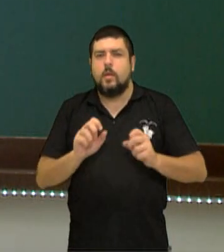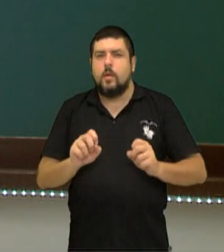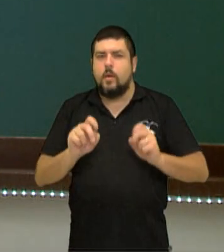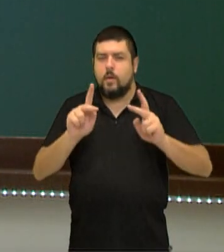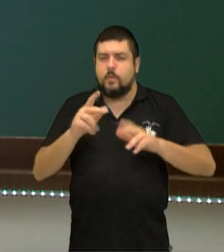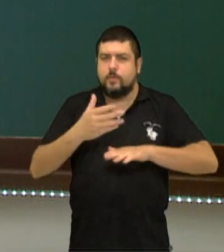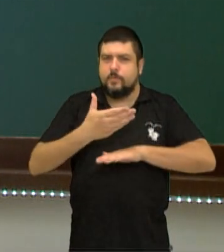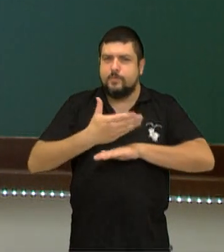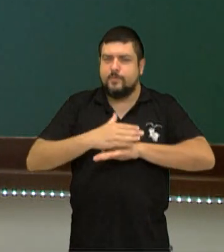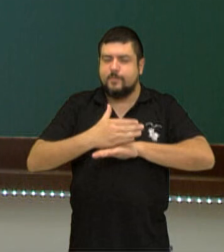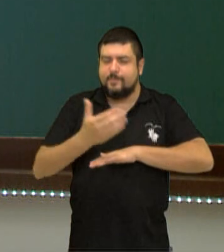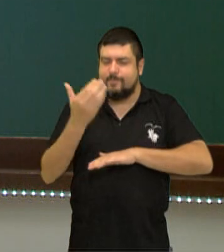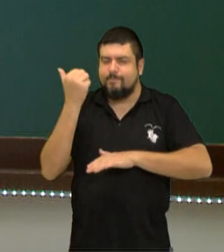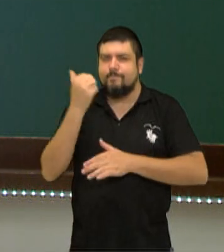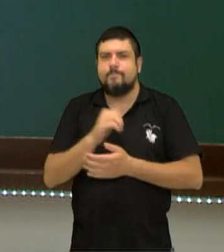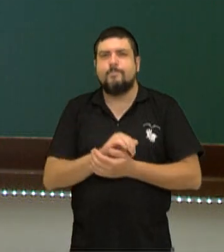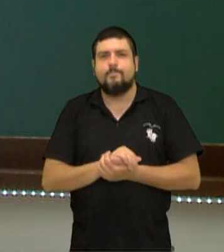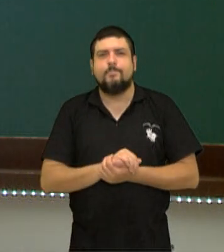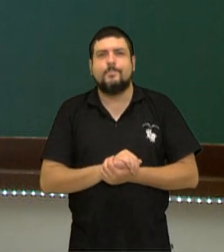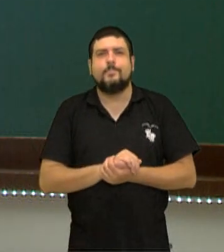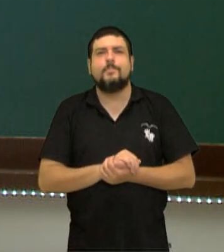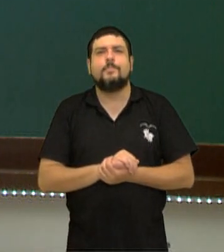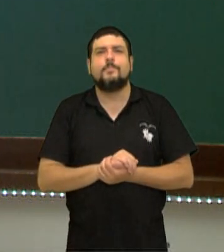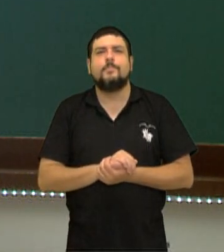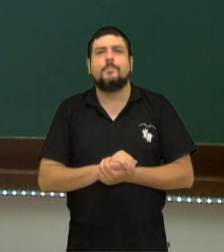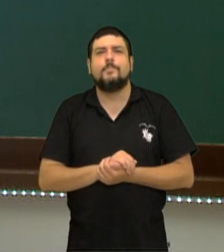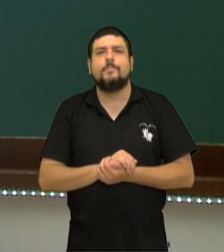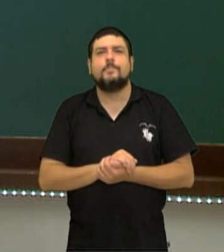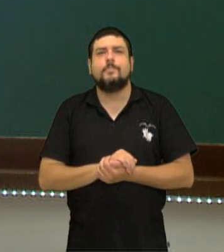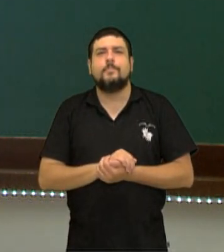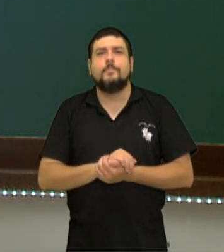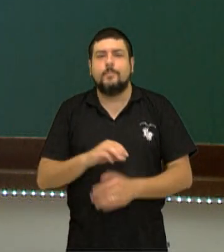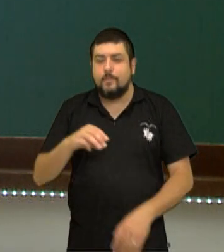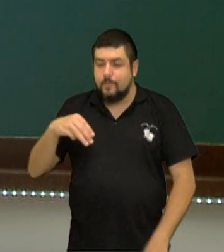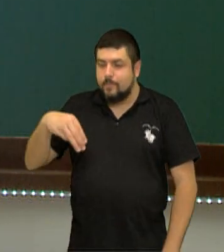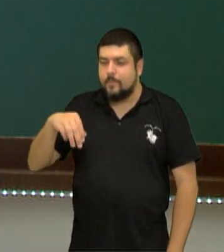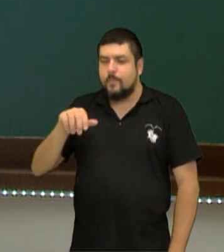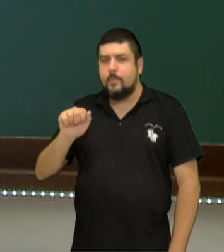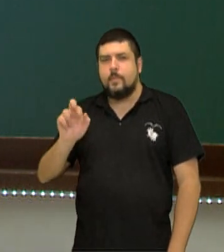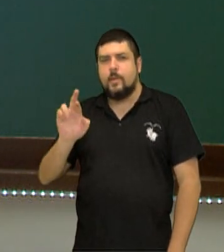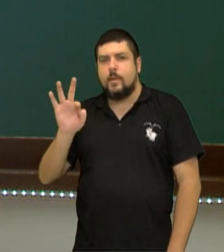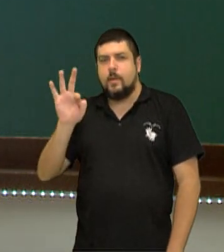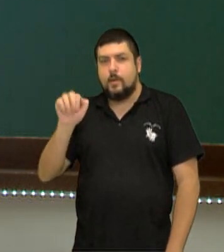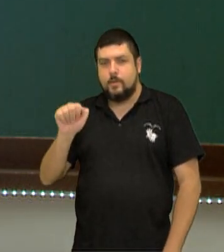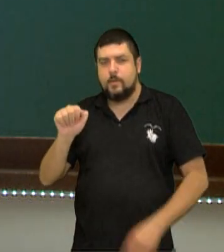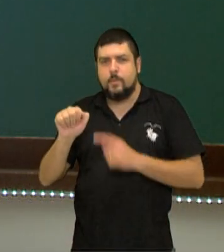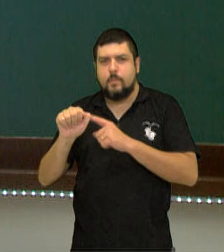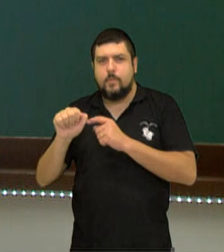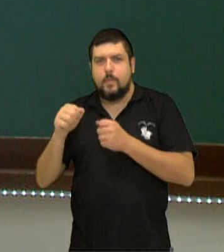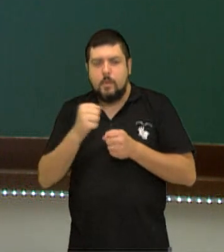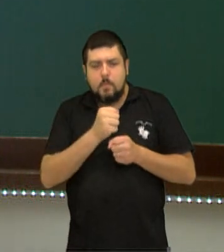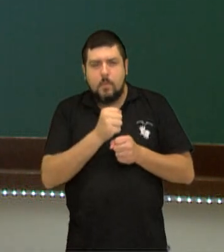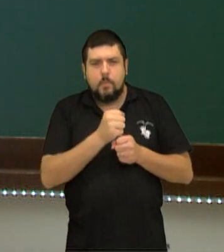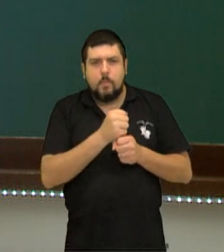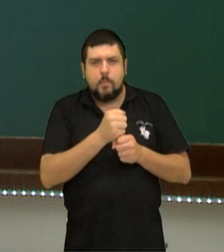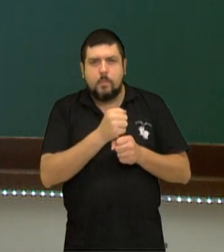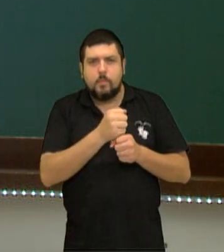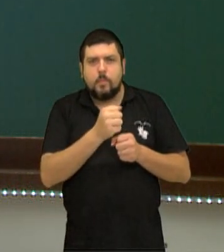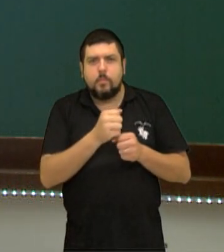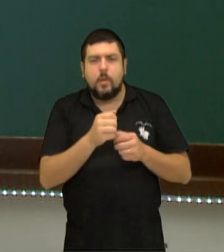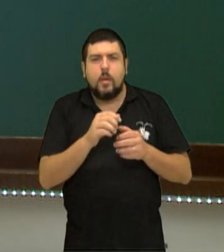um pouquinho? Prestem atenção. Marta construiu 3 quadrados de